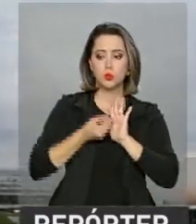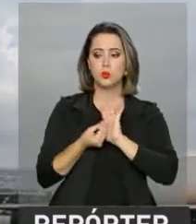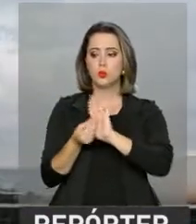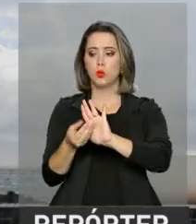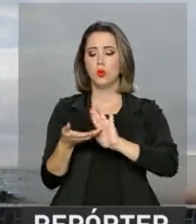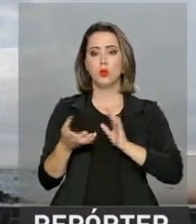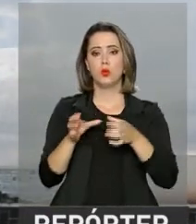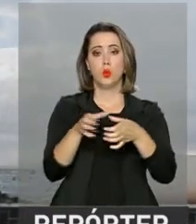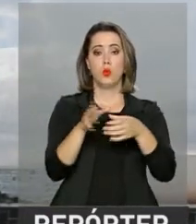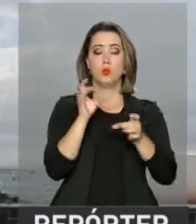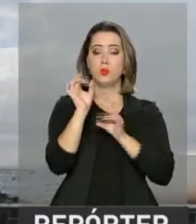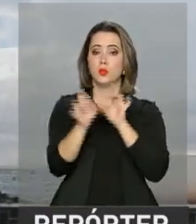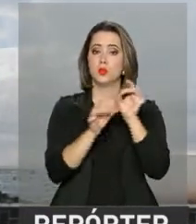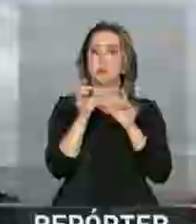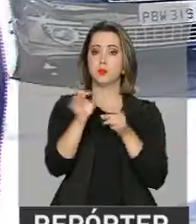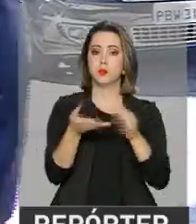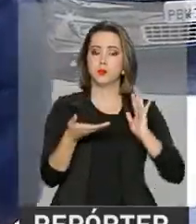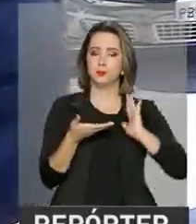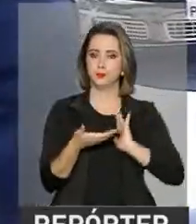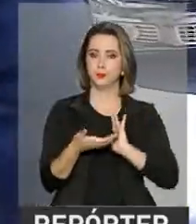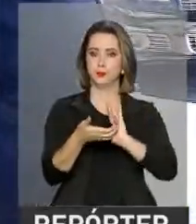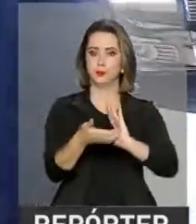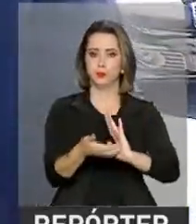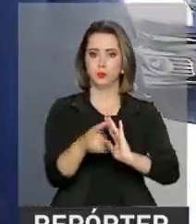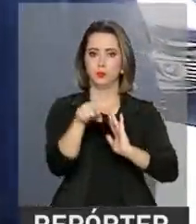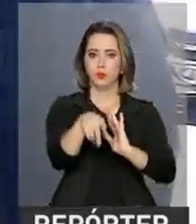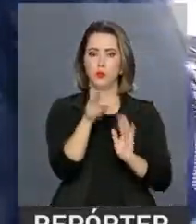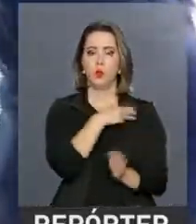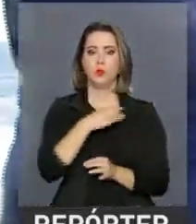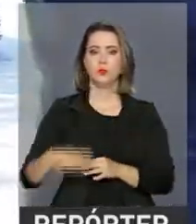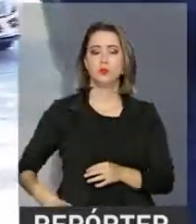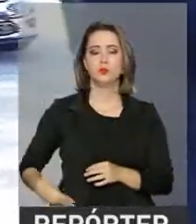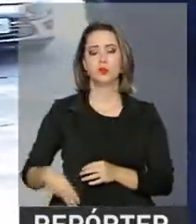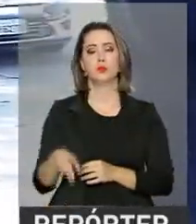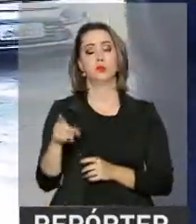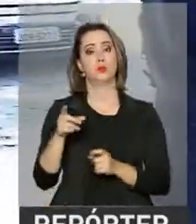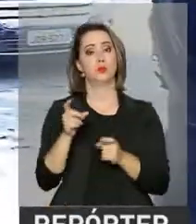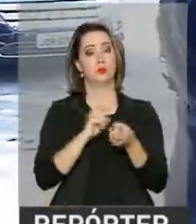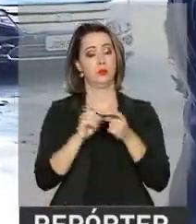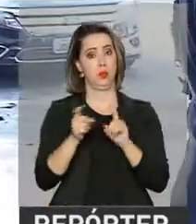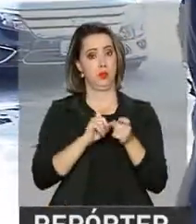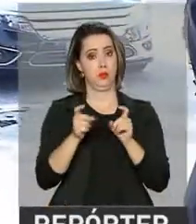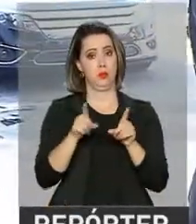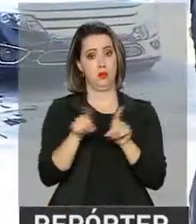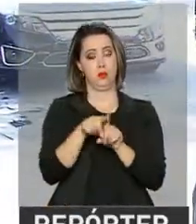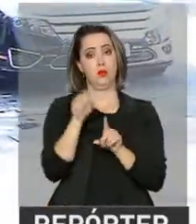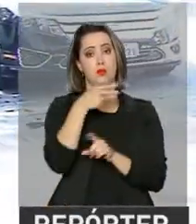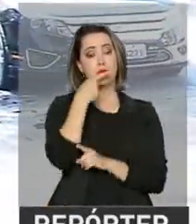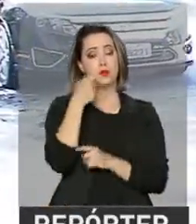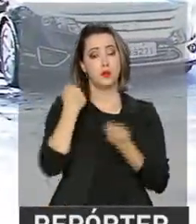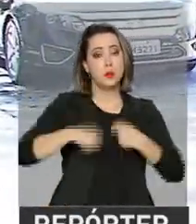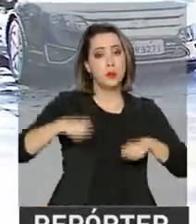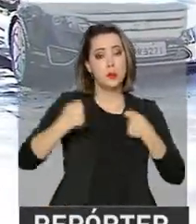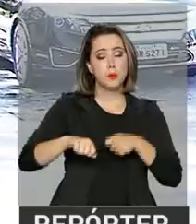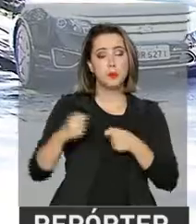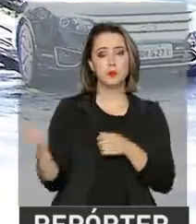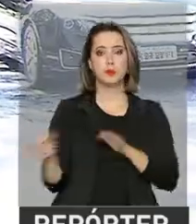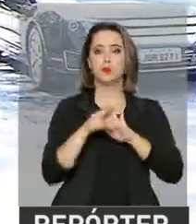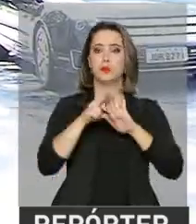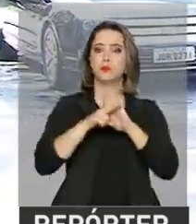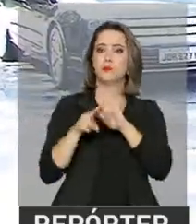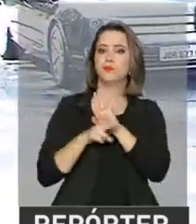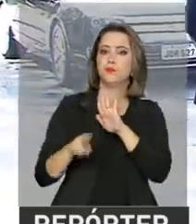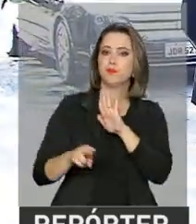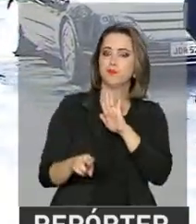Comissão Especial da Câmara dos Deputados, o ministro da Fazenda defendeu mais uma vez a necessidade de novas regras